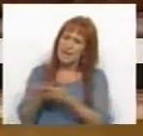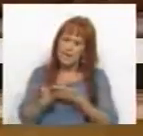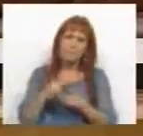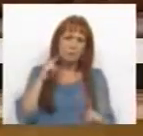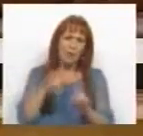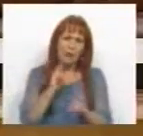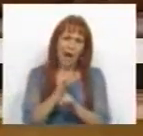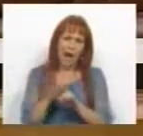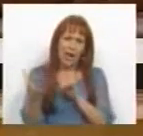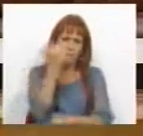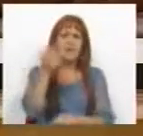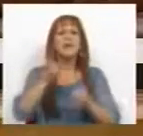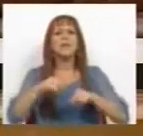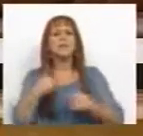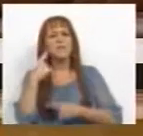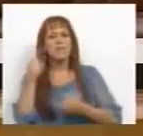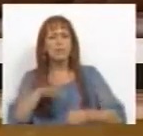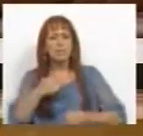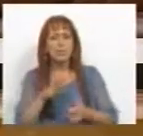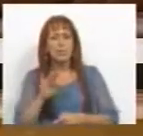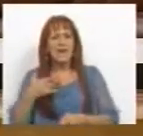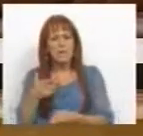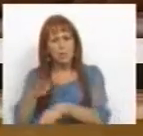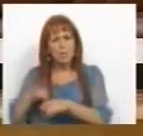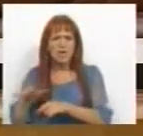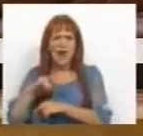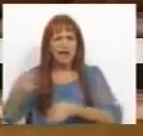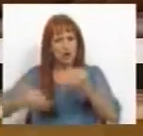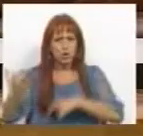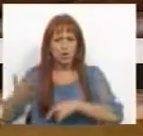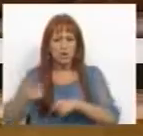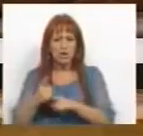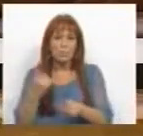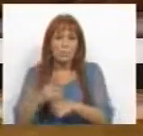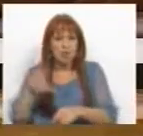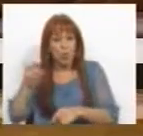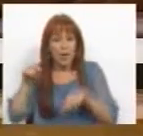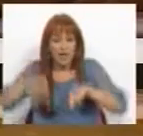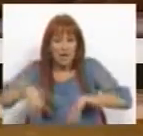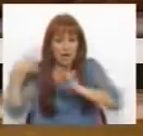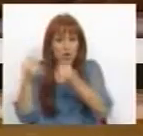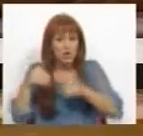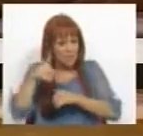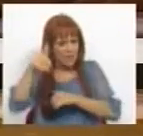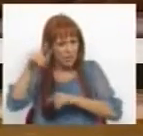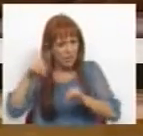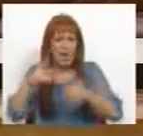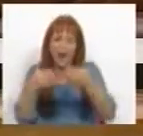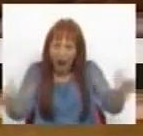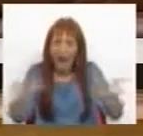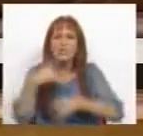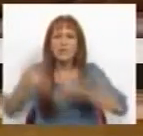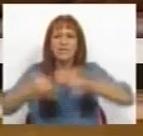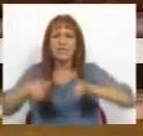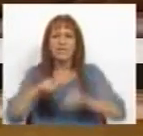propósito. E também registramos as preocupações do PSD com a área da justiça, porque quando aqui discutirmos a reabertura